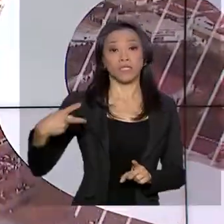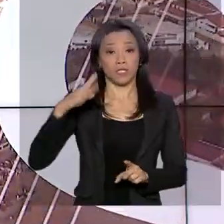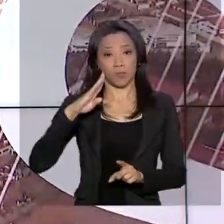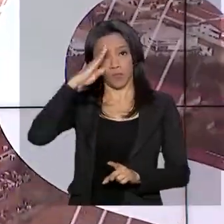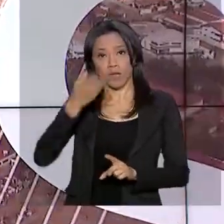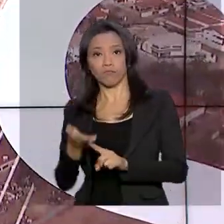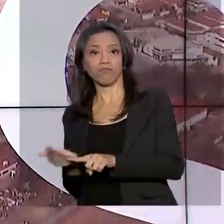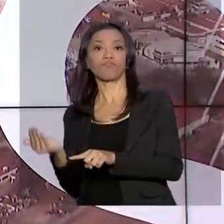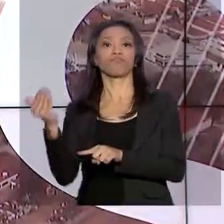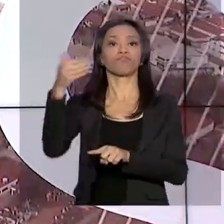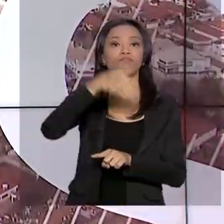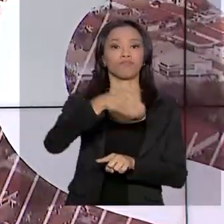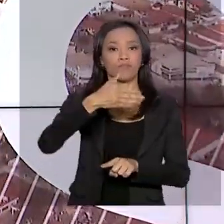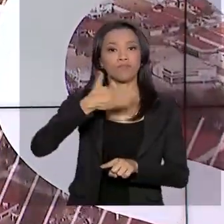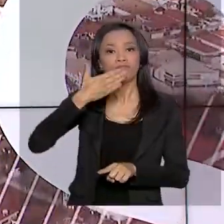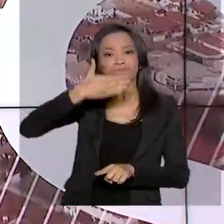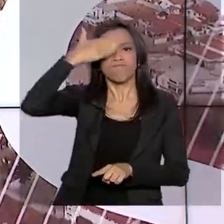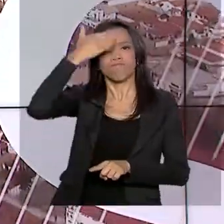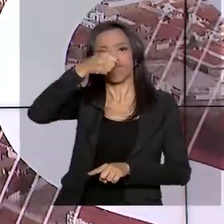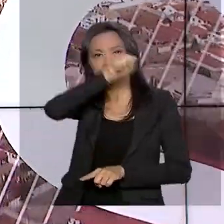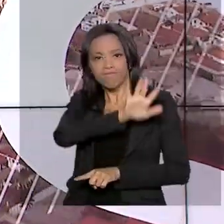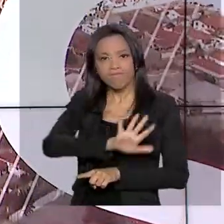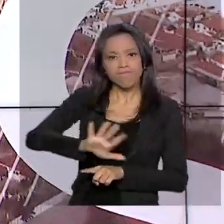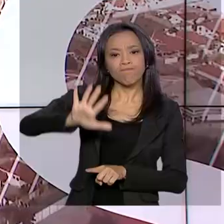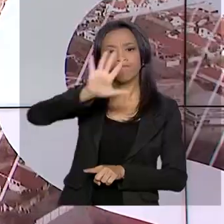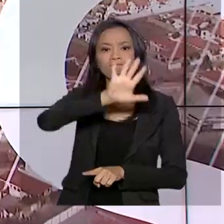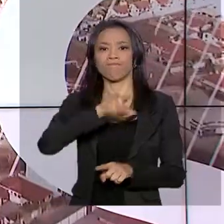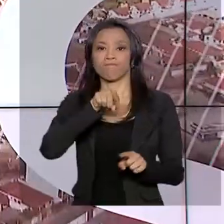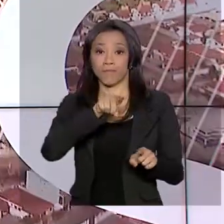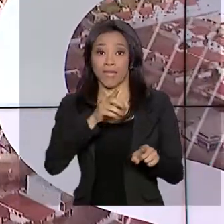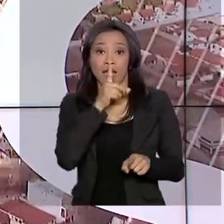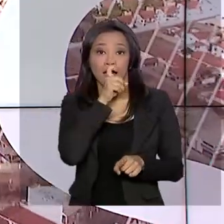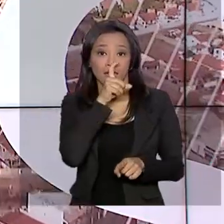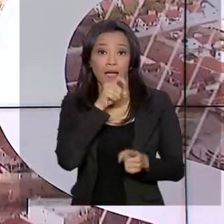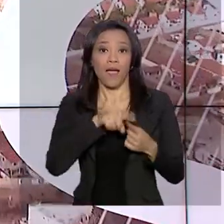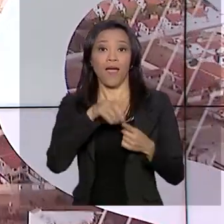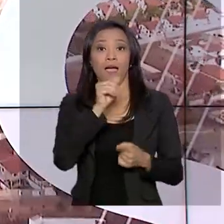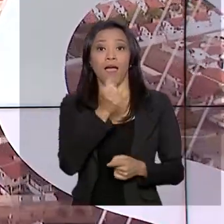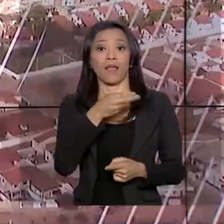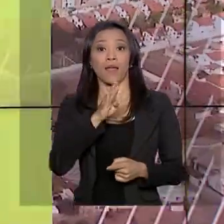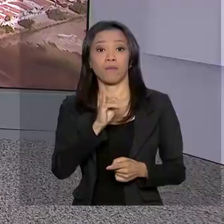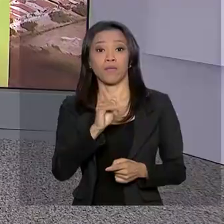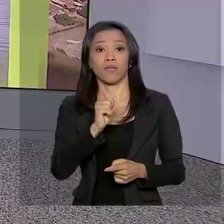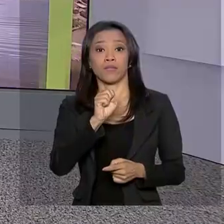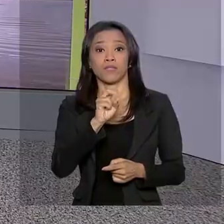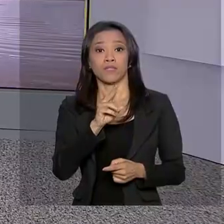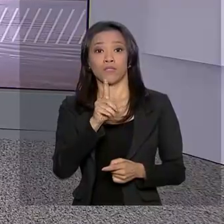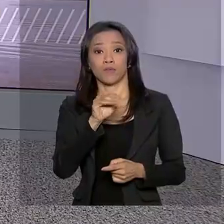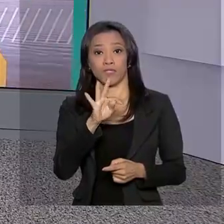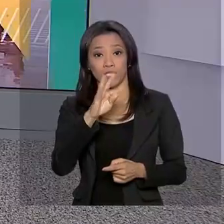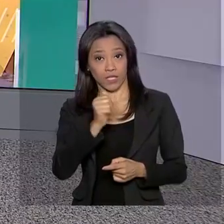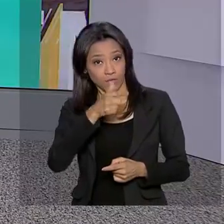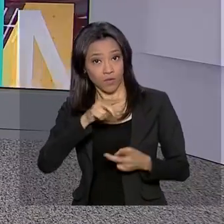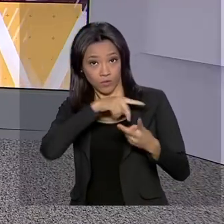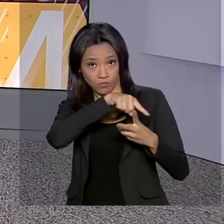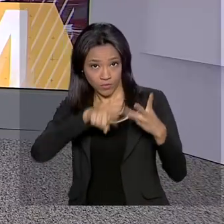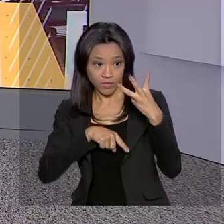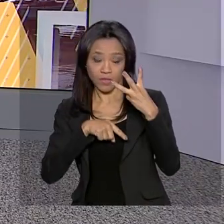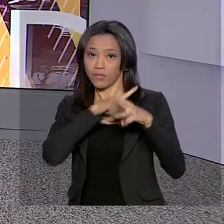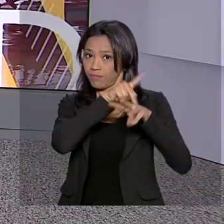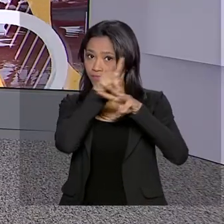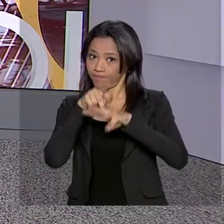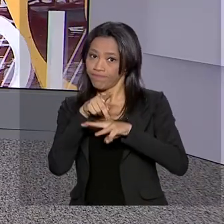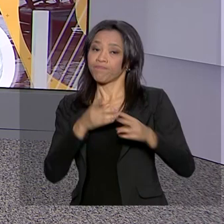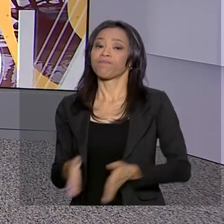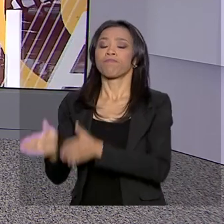segue para o Oriente Médio, onde visita os Emirados Árabes, Catar e Arábia Saudita. E durante viagem à China, o